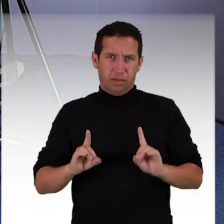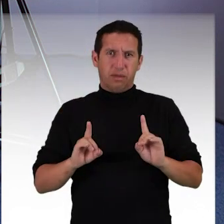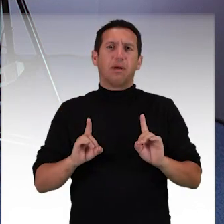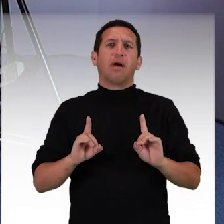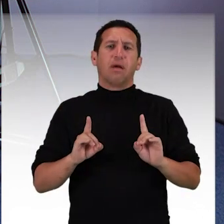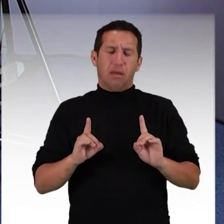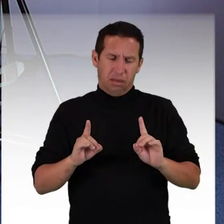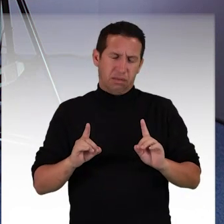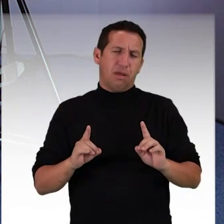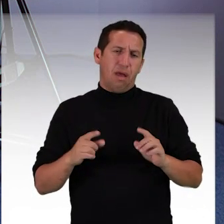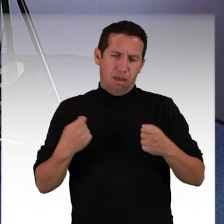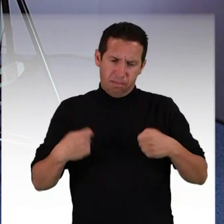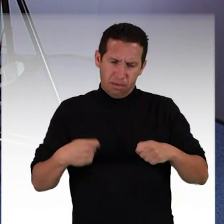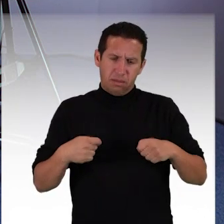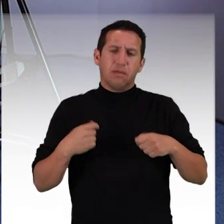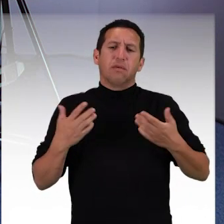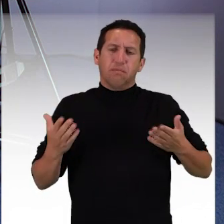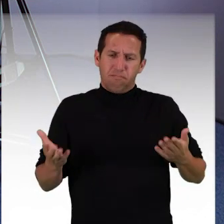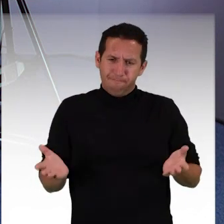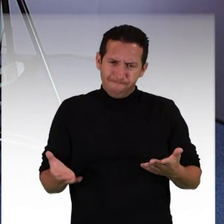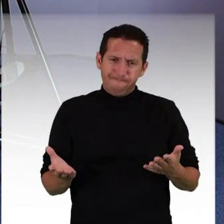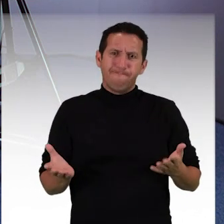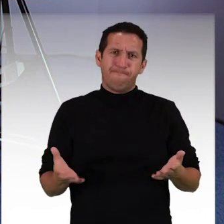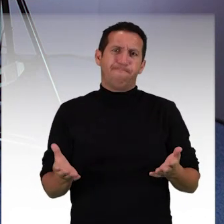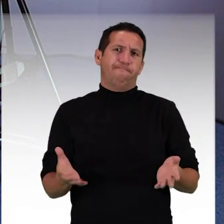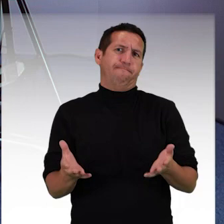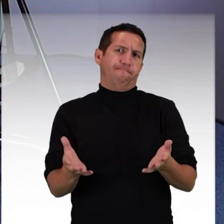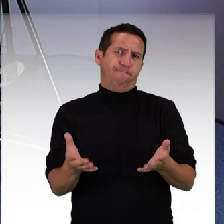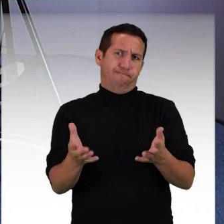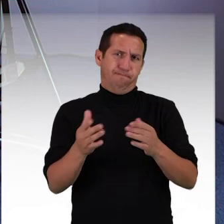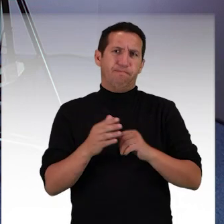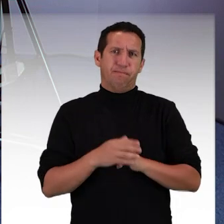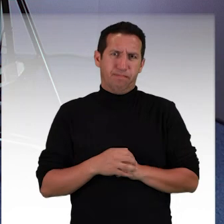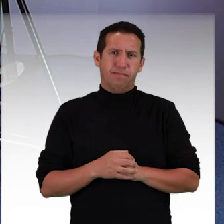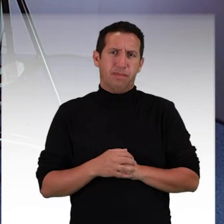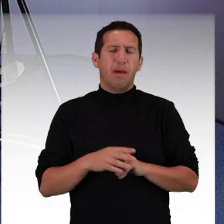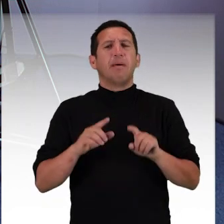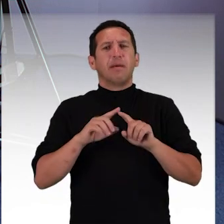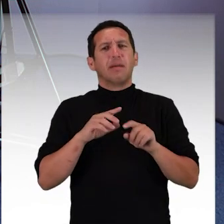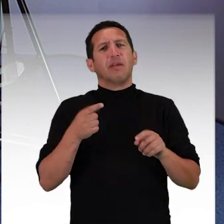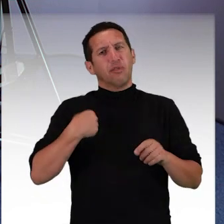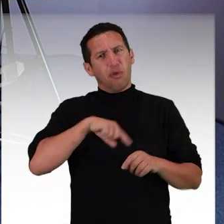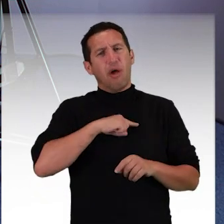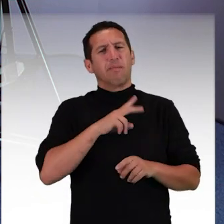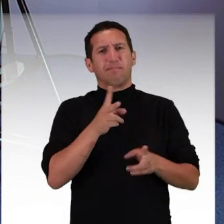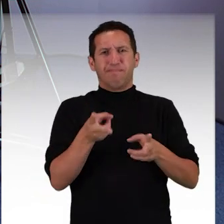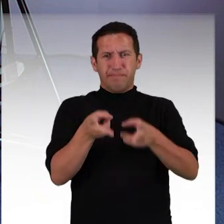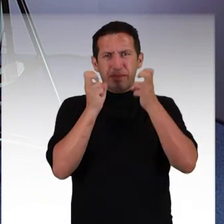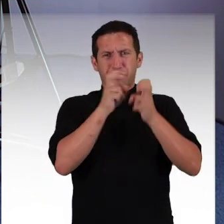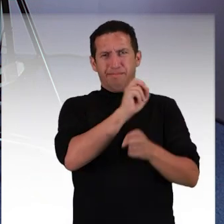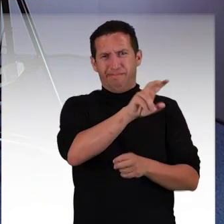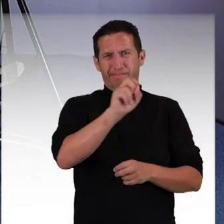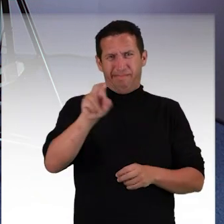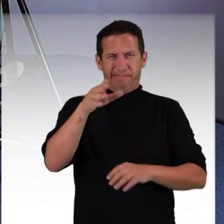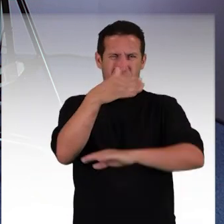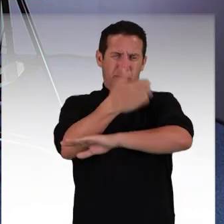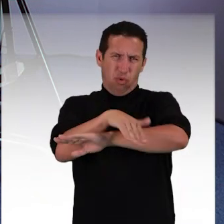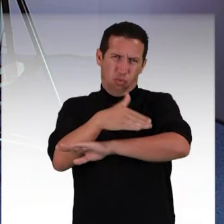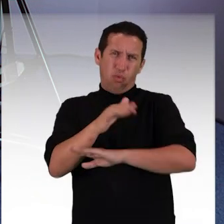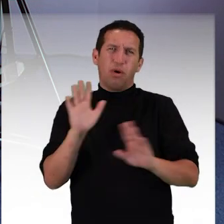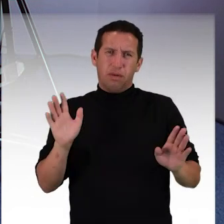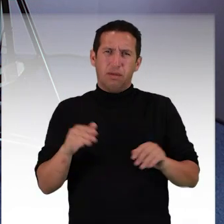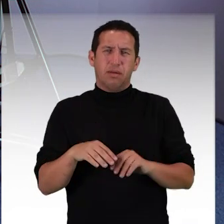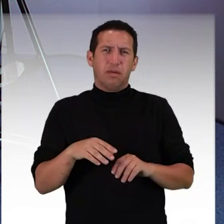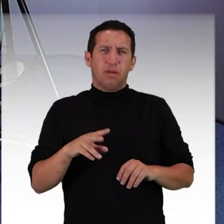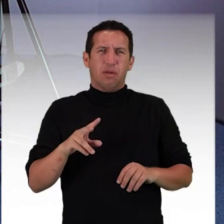da pessoa com deficiência e isso Eh você constata olhando na rua um